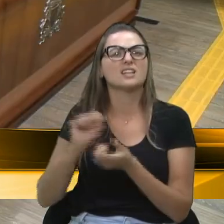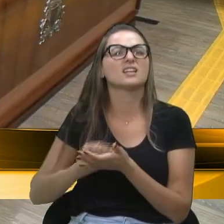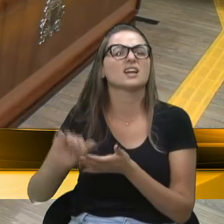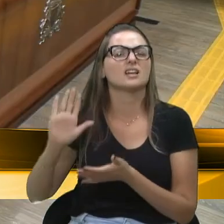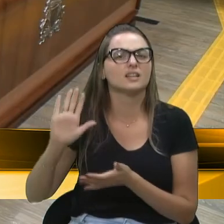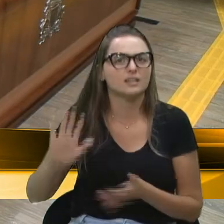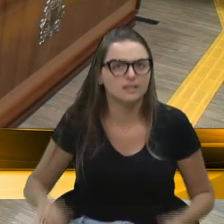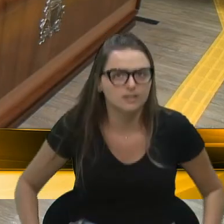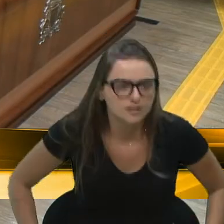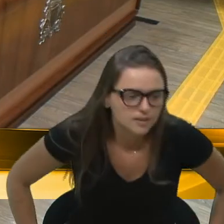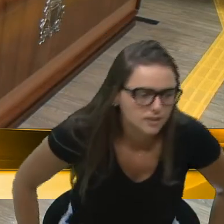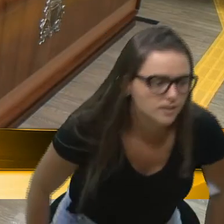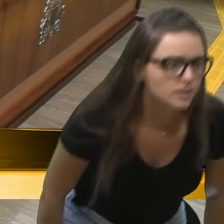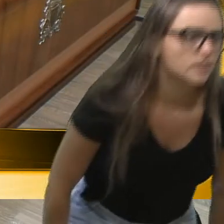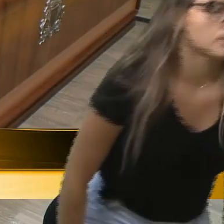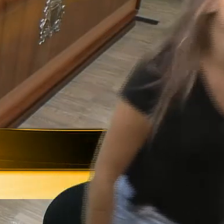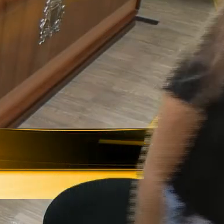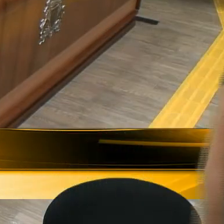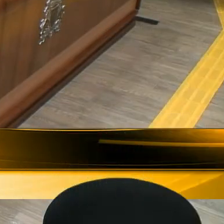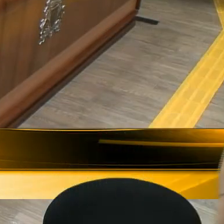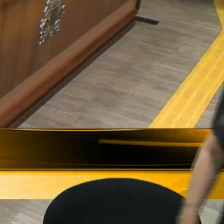perdão?